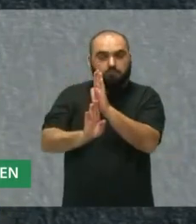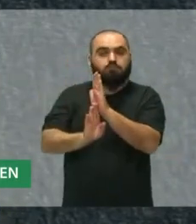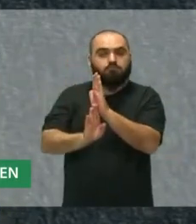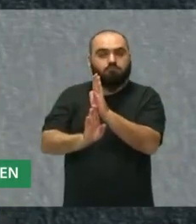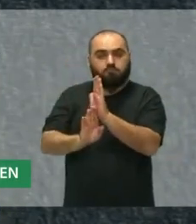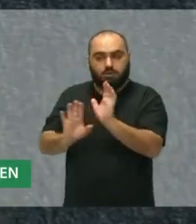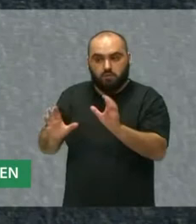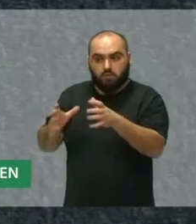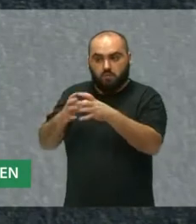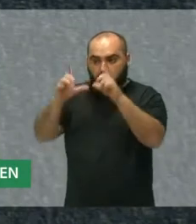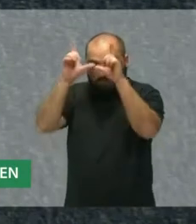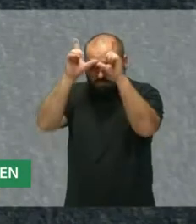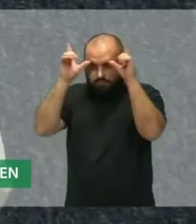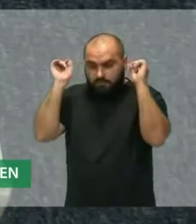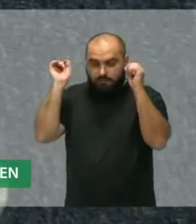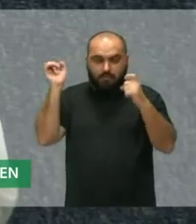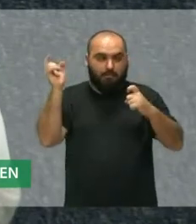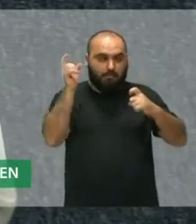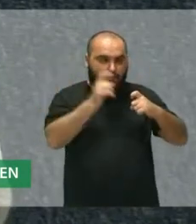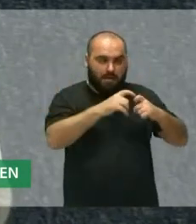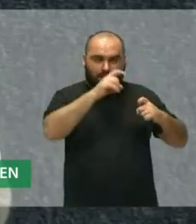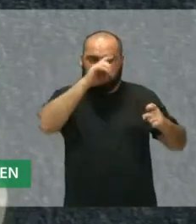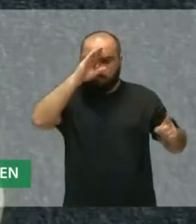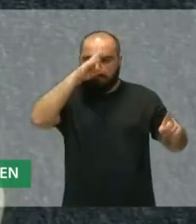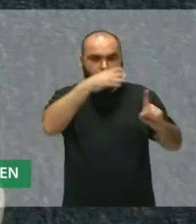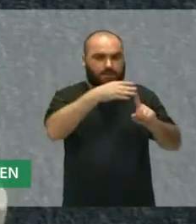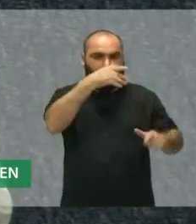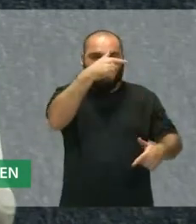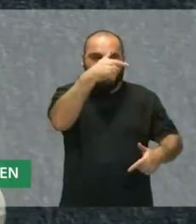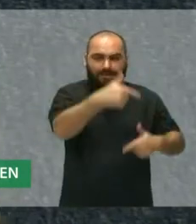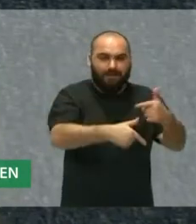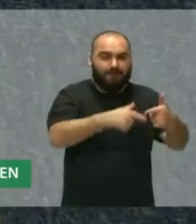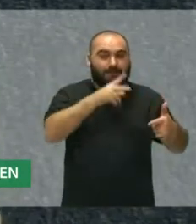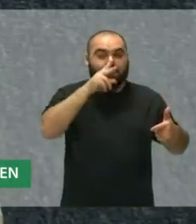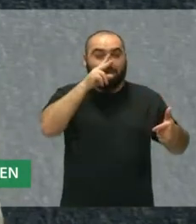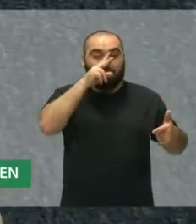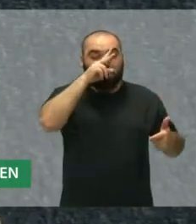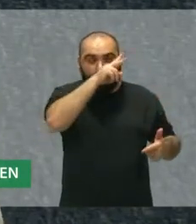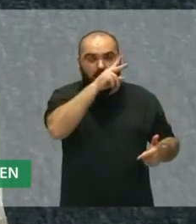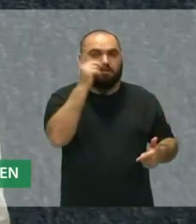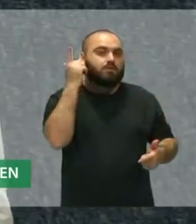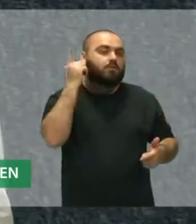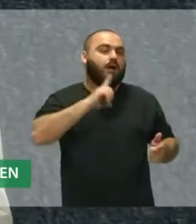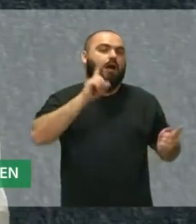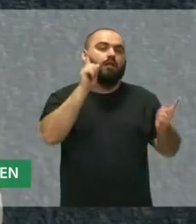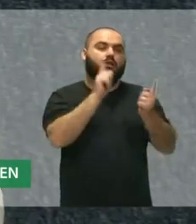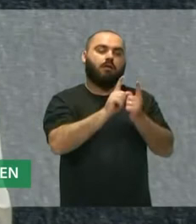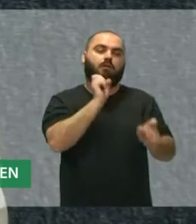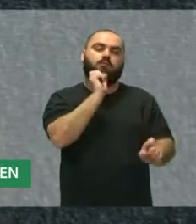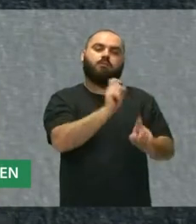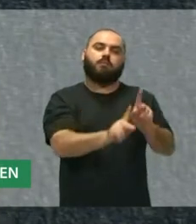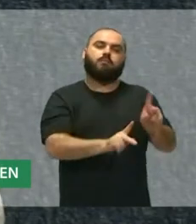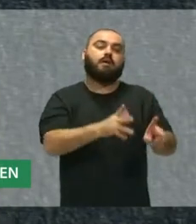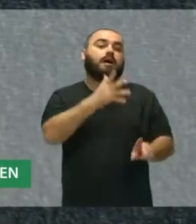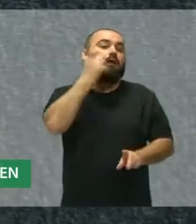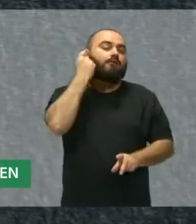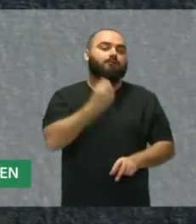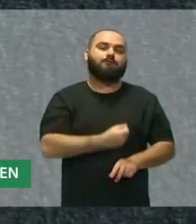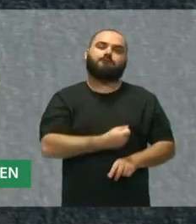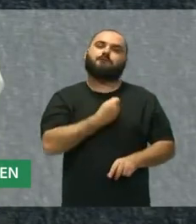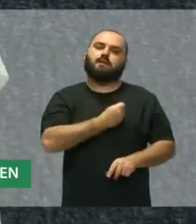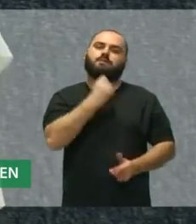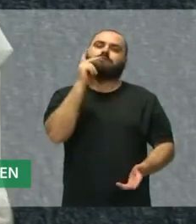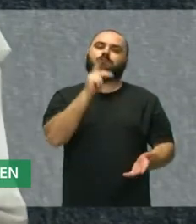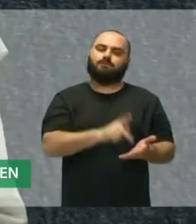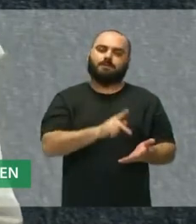de enfermagem, no seu corpo médico, principalmente, fez tudo o que podia e o que não podia para atender essa população, para salvar vidas. De fato, o